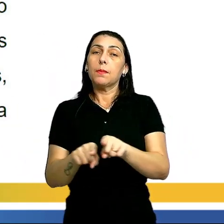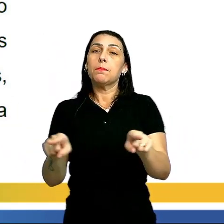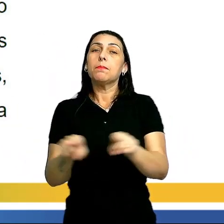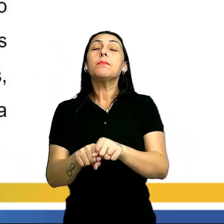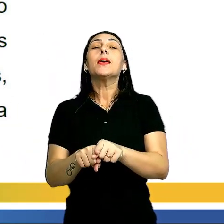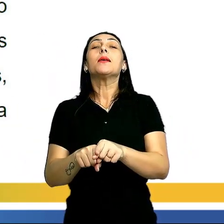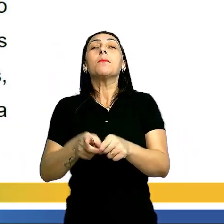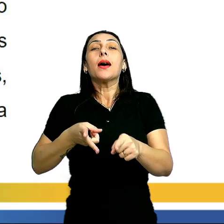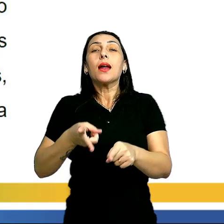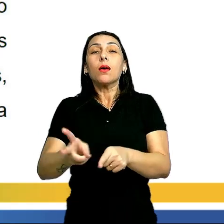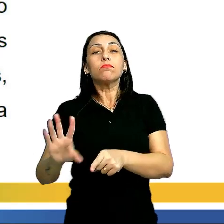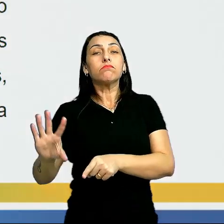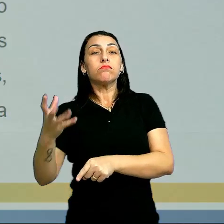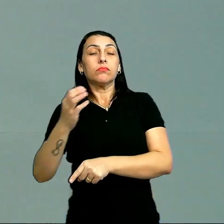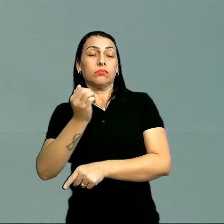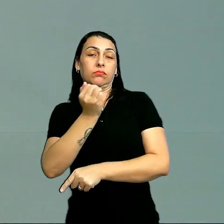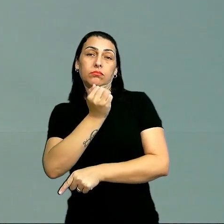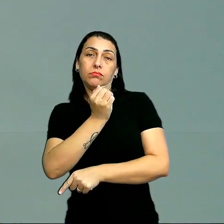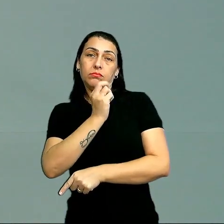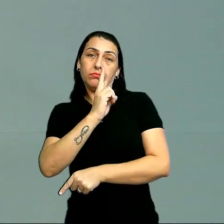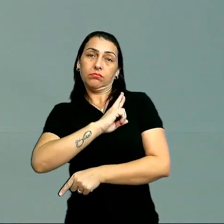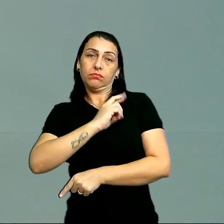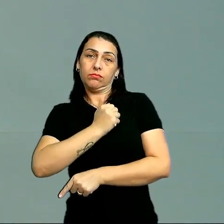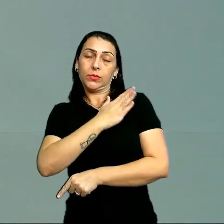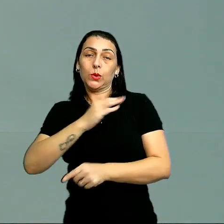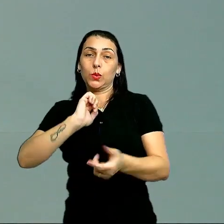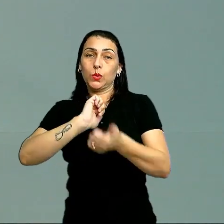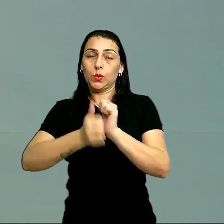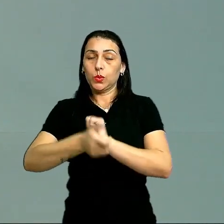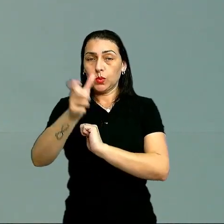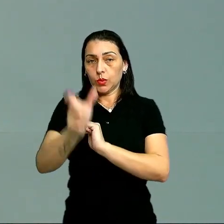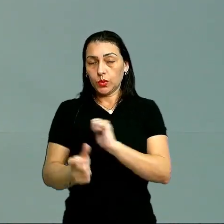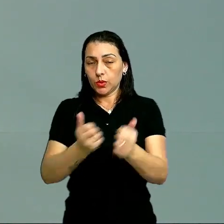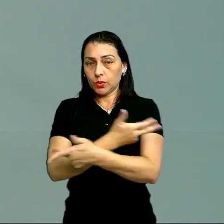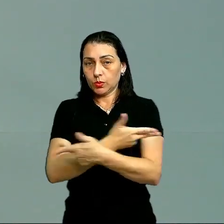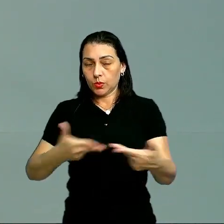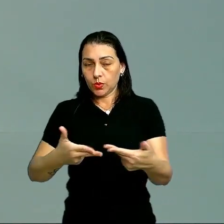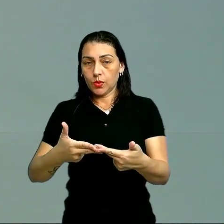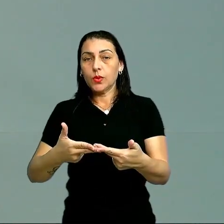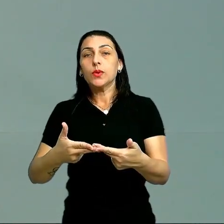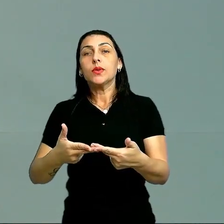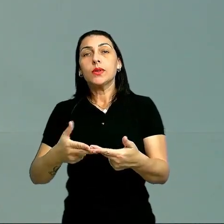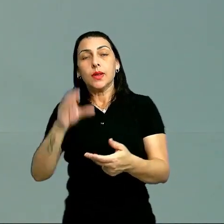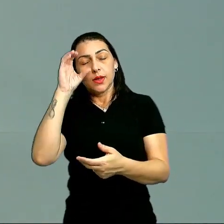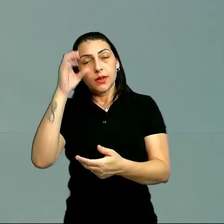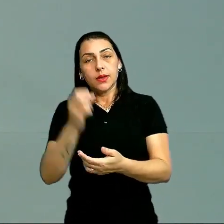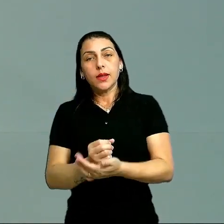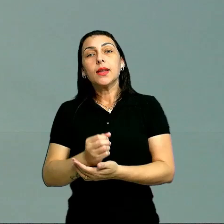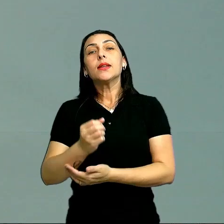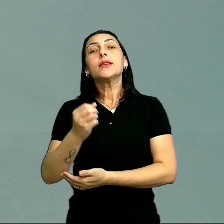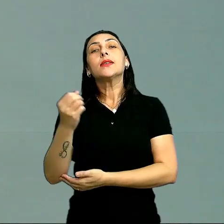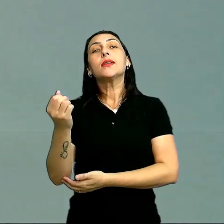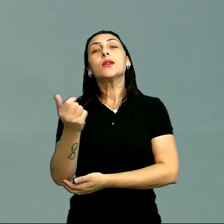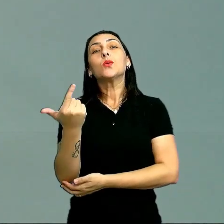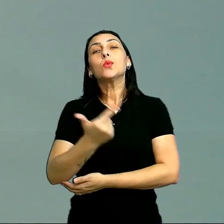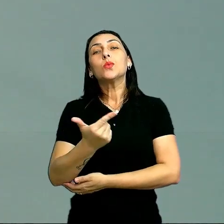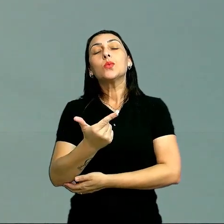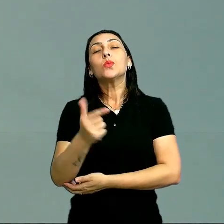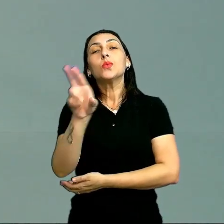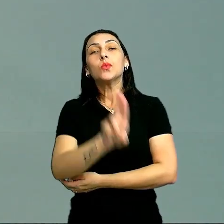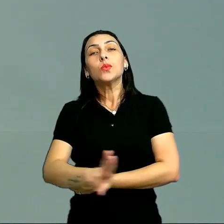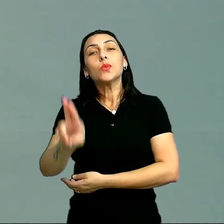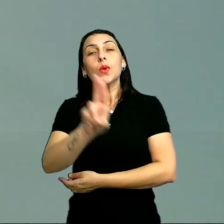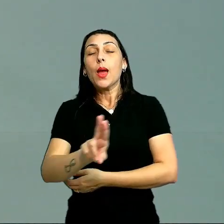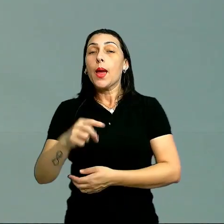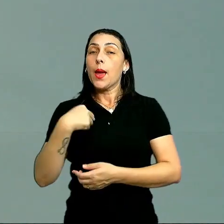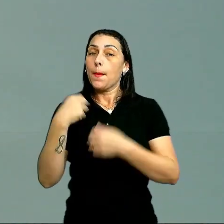condutas racistas no esporte. Então, aí, na tese número 2, observe que ele utiliza até um contraste, né? Ele diz assim,